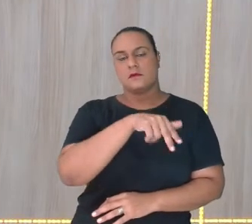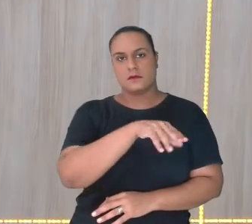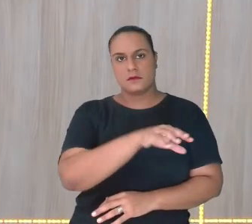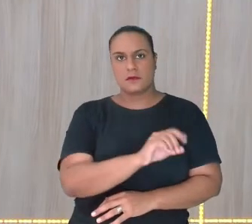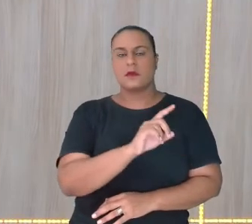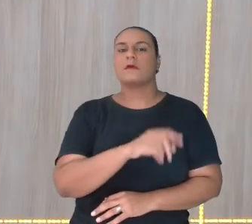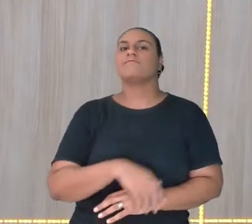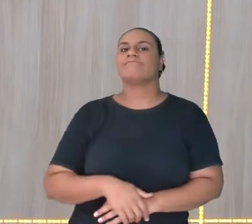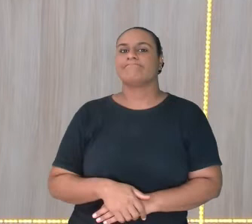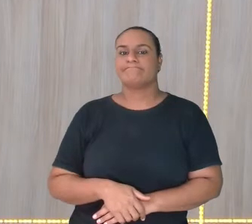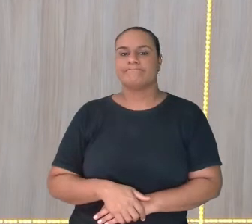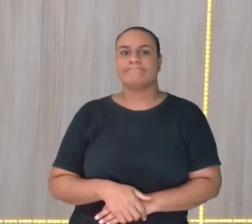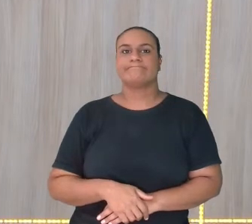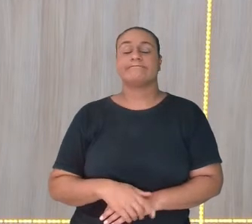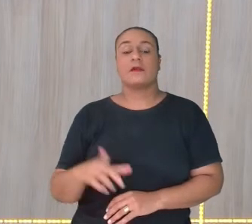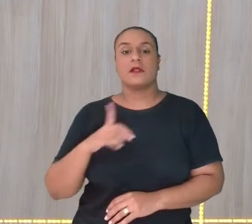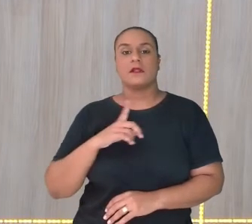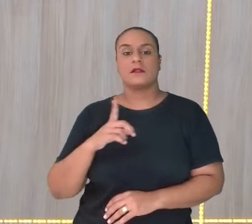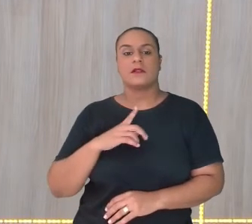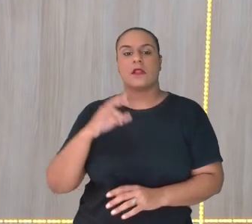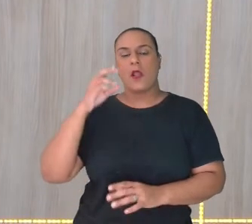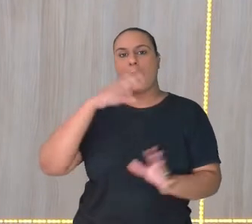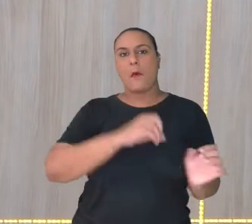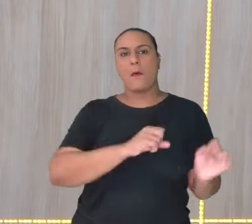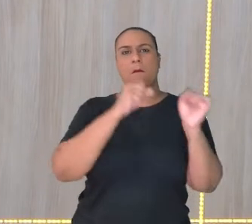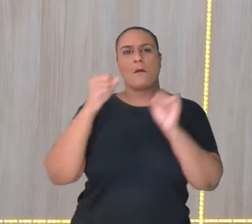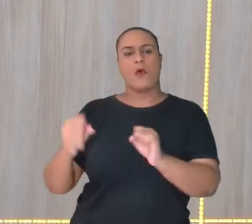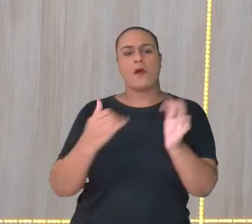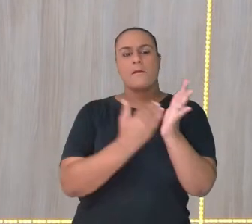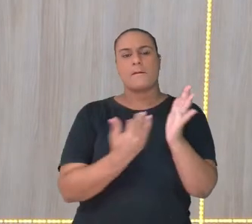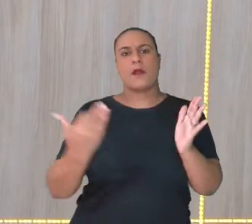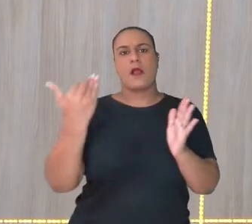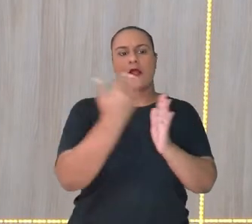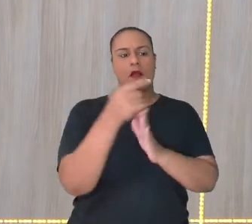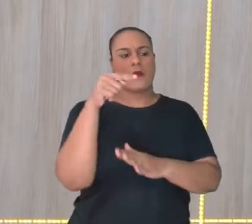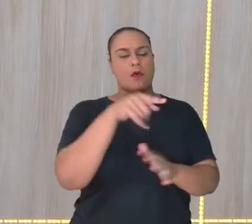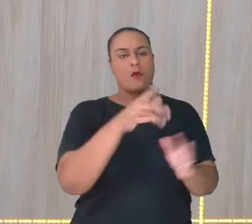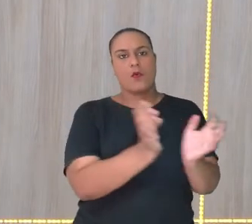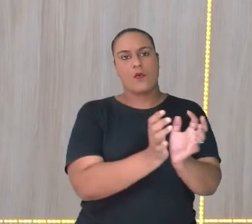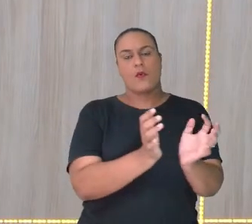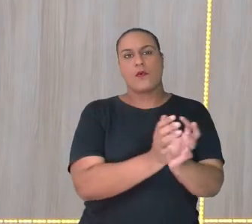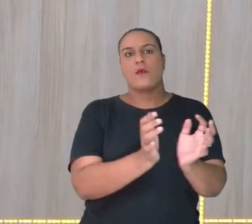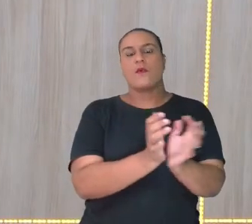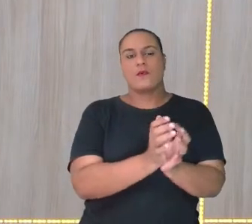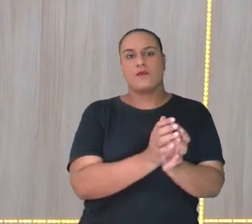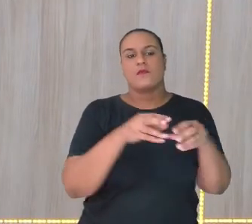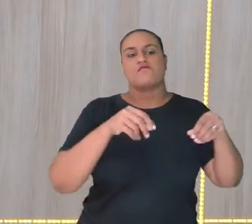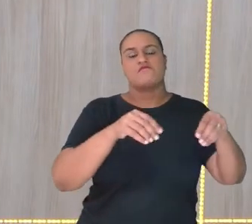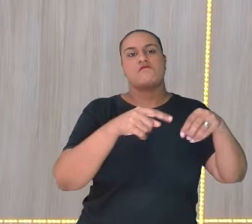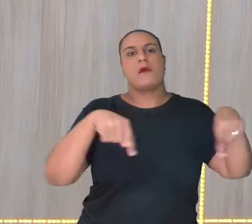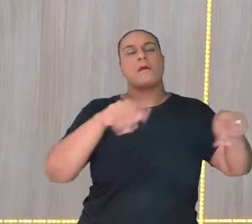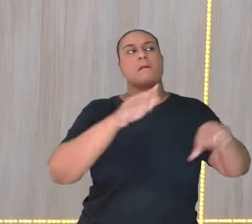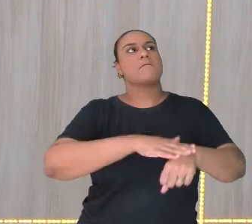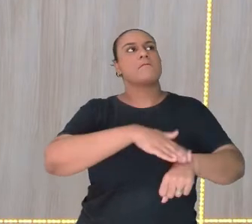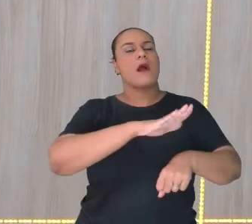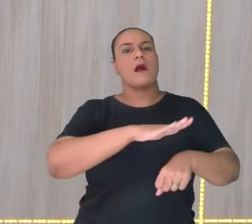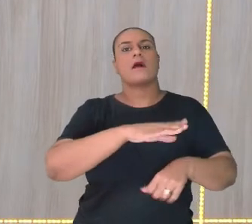nobre que tinha um maior poder e tinha sobre a sua autoridade,